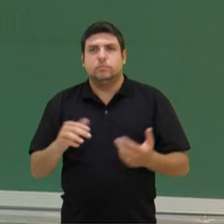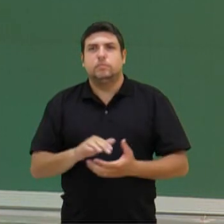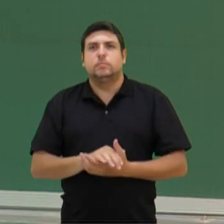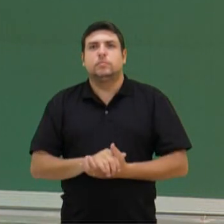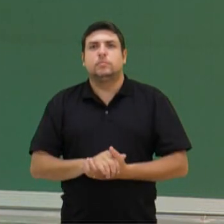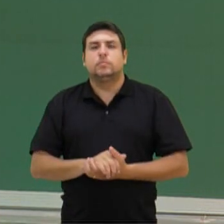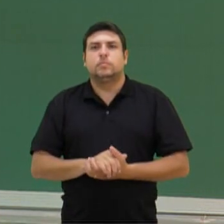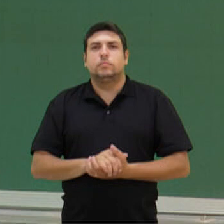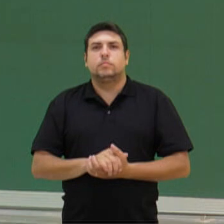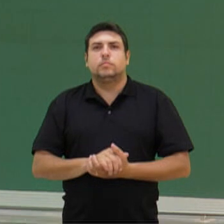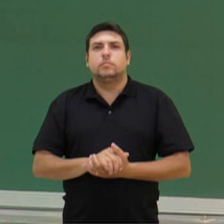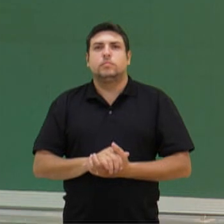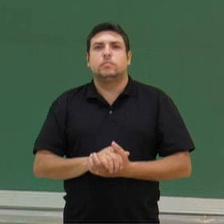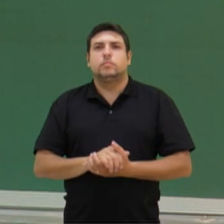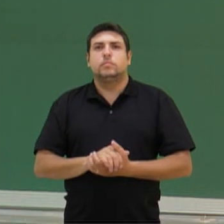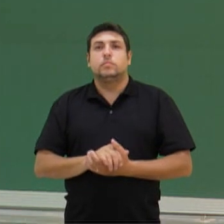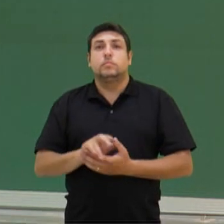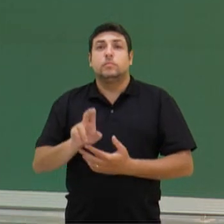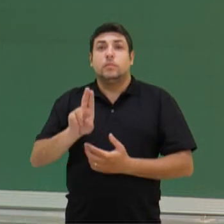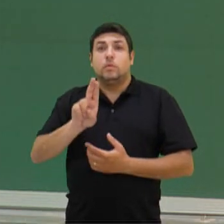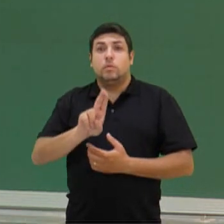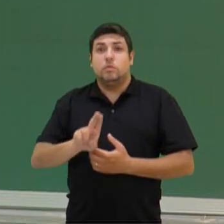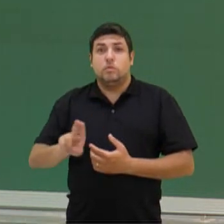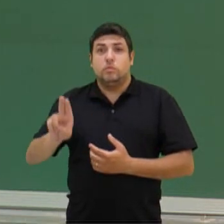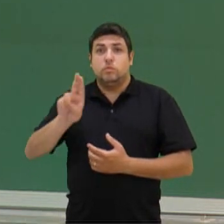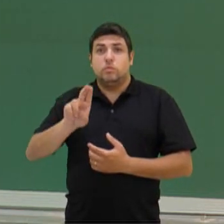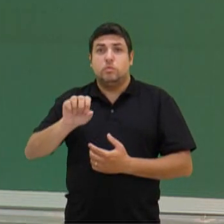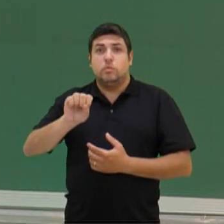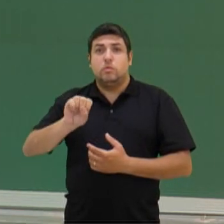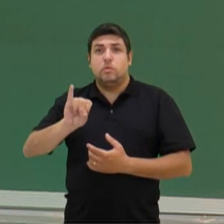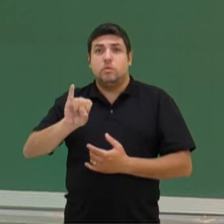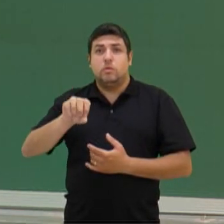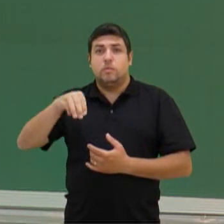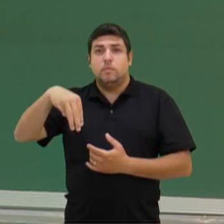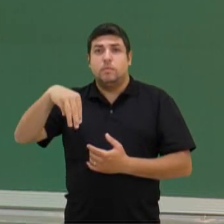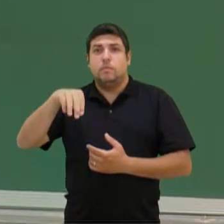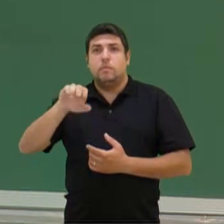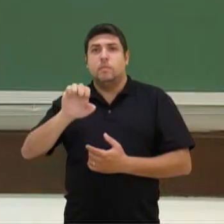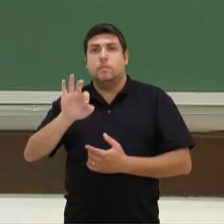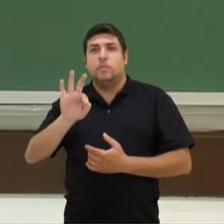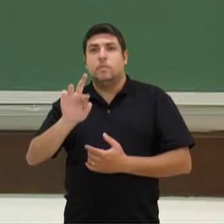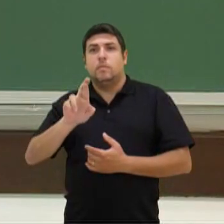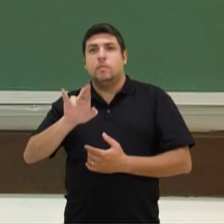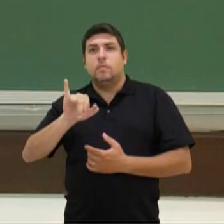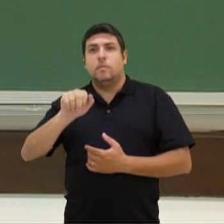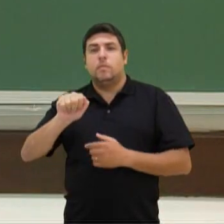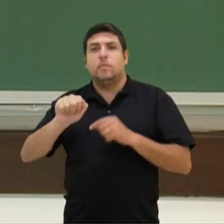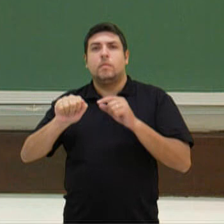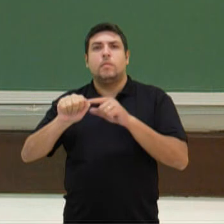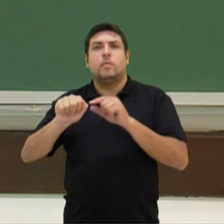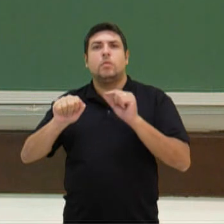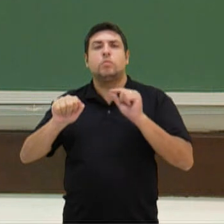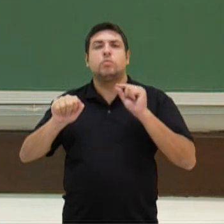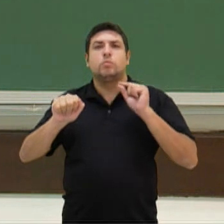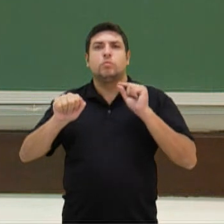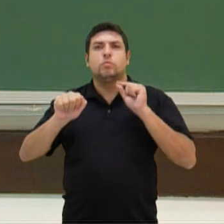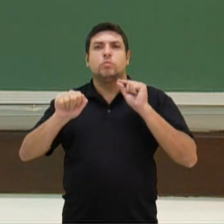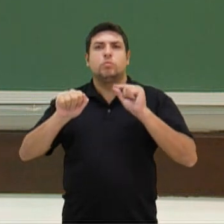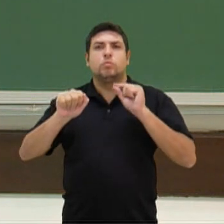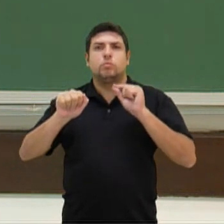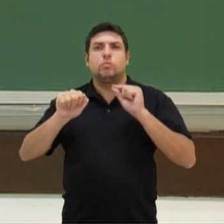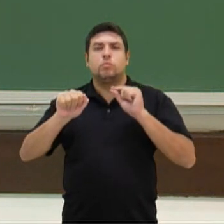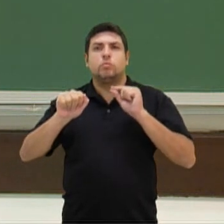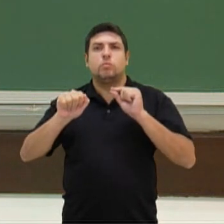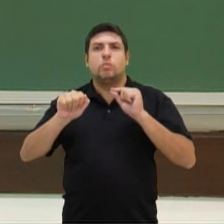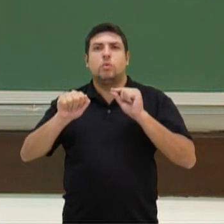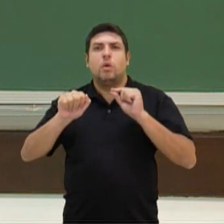O uso da simetria, ele não se limita a apenas uma categoria, ou apenas um